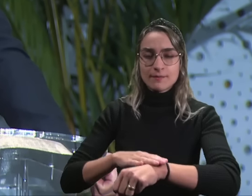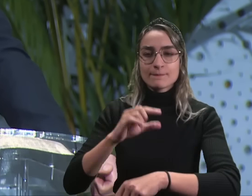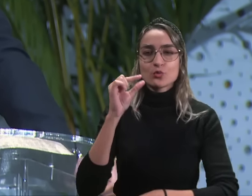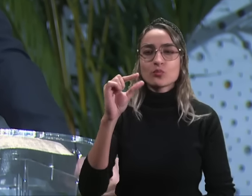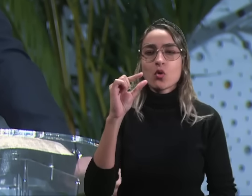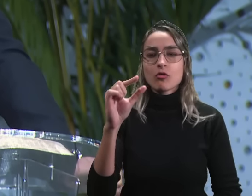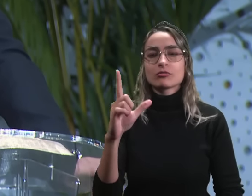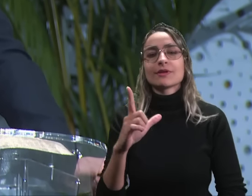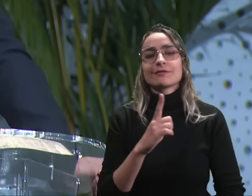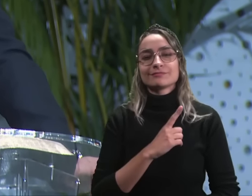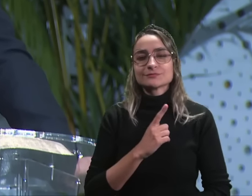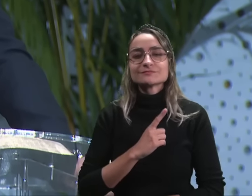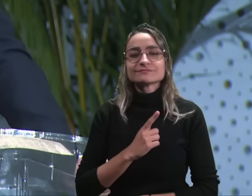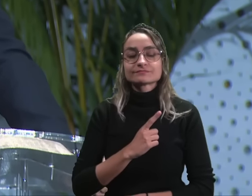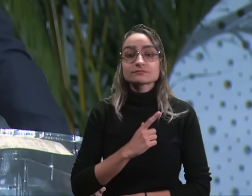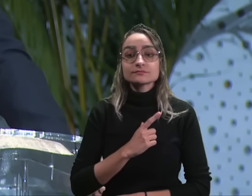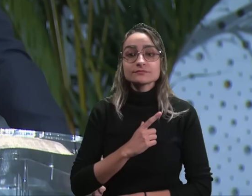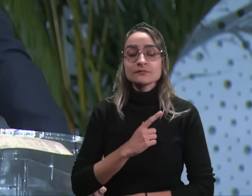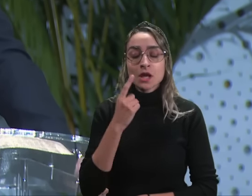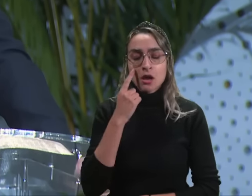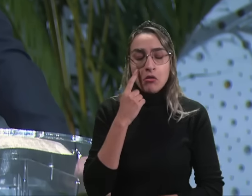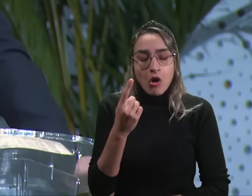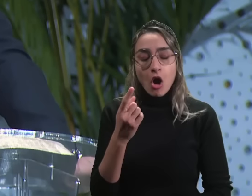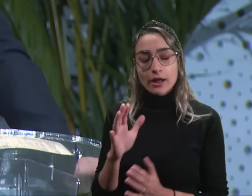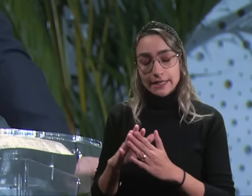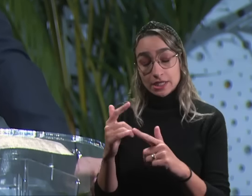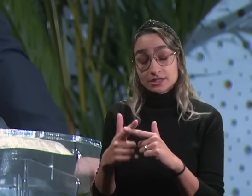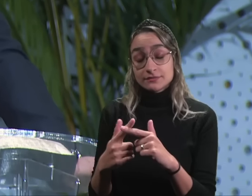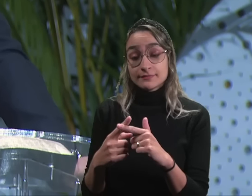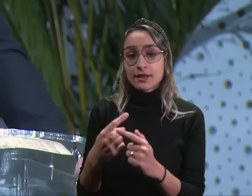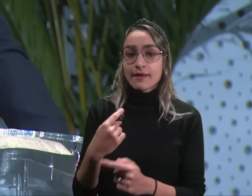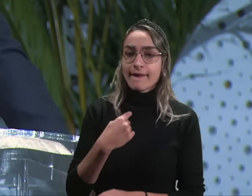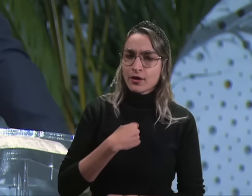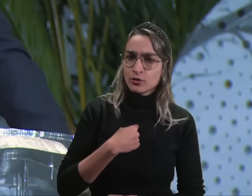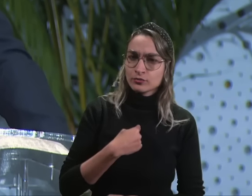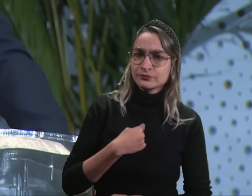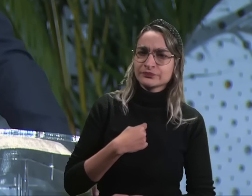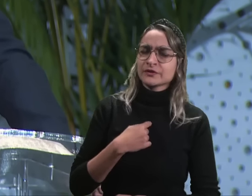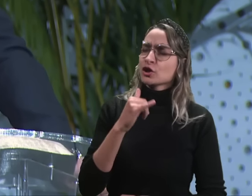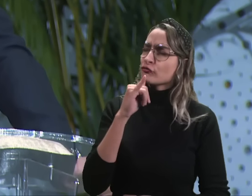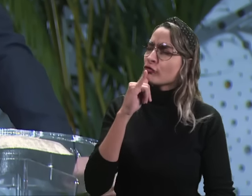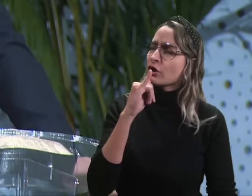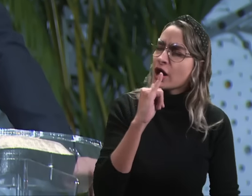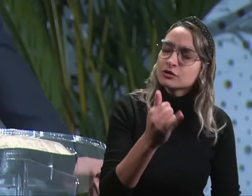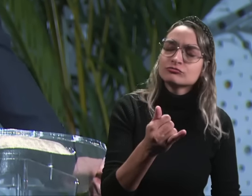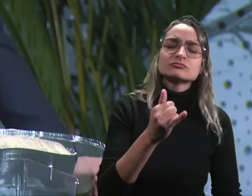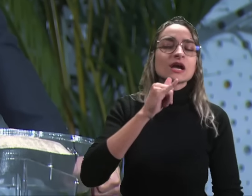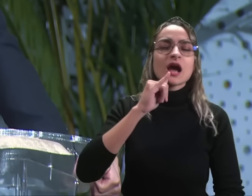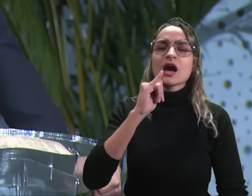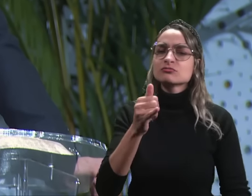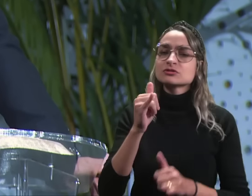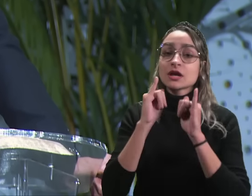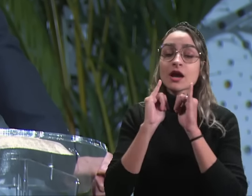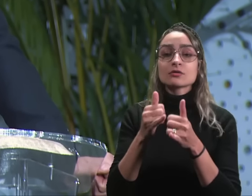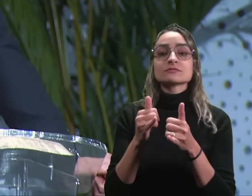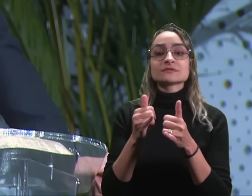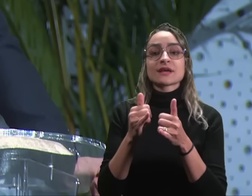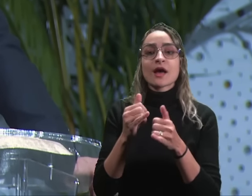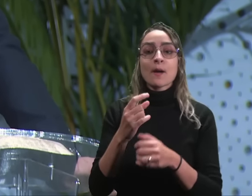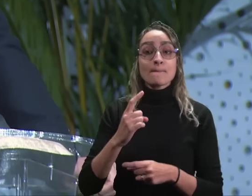eu não vou cansar de alertar de falar e eu falo em nome